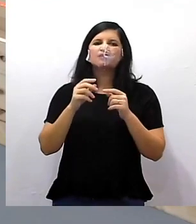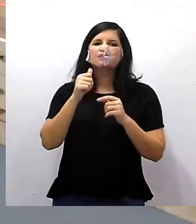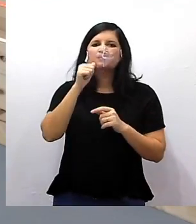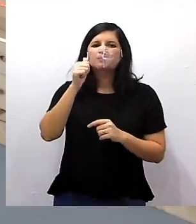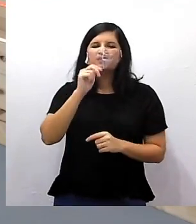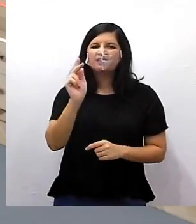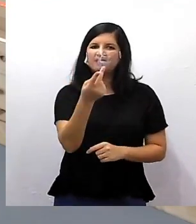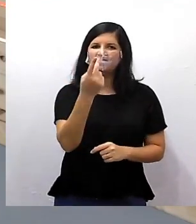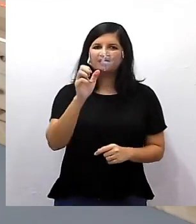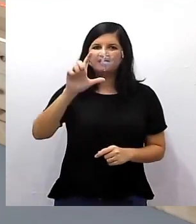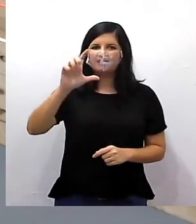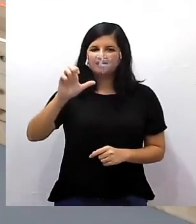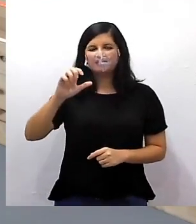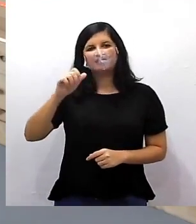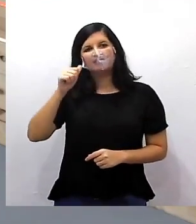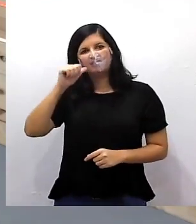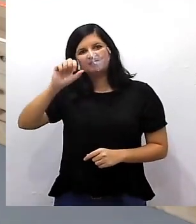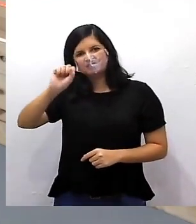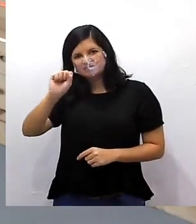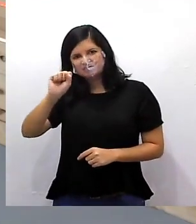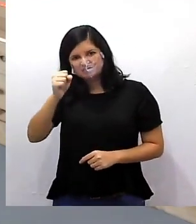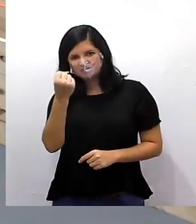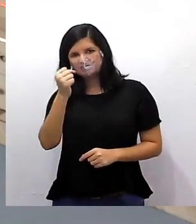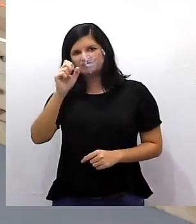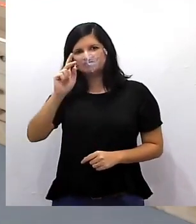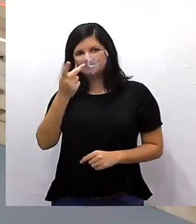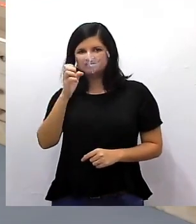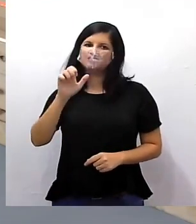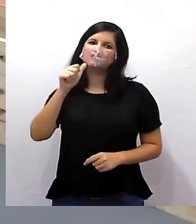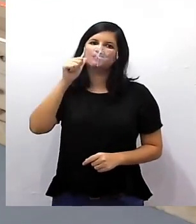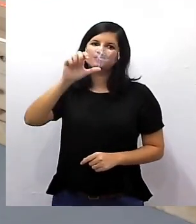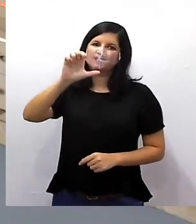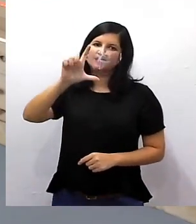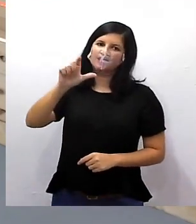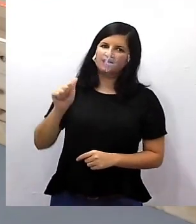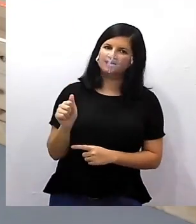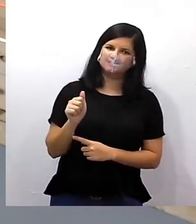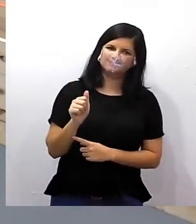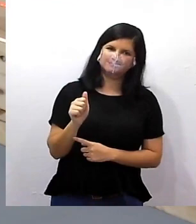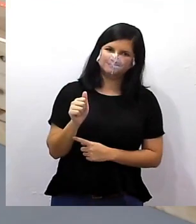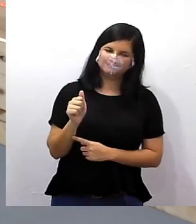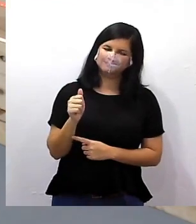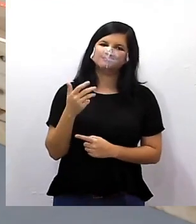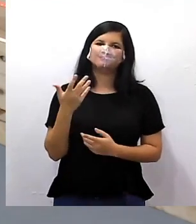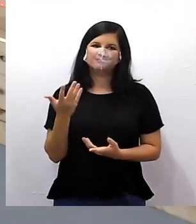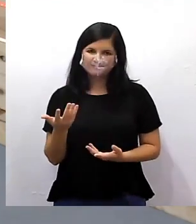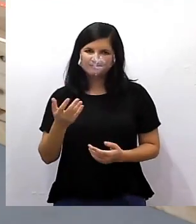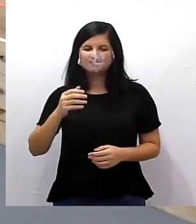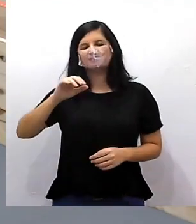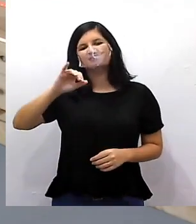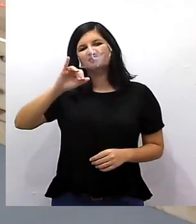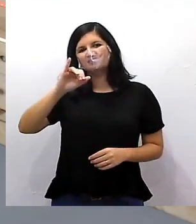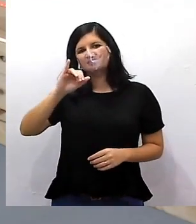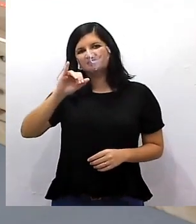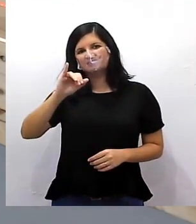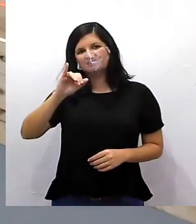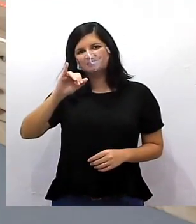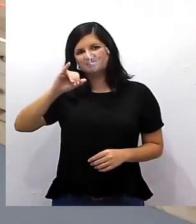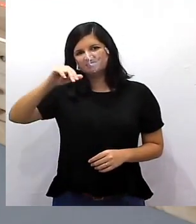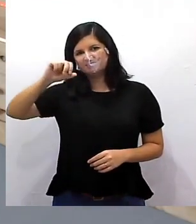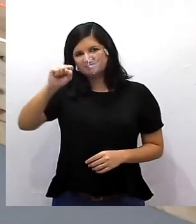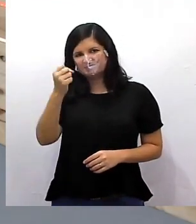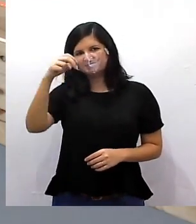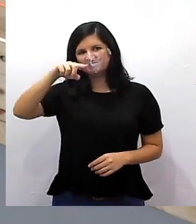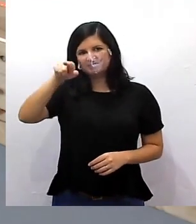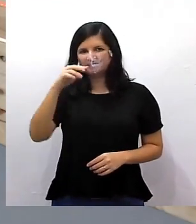Ellen corresponde a ela. Então, eu preciso desse pronome pessoal lá na minha question tag. Vai ser o she. Isn't she. Analisa as